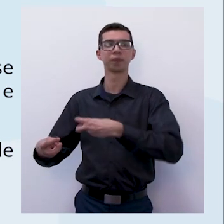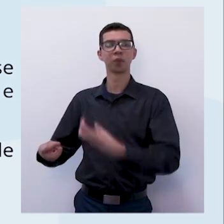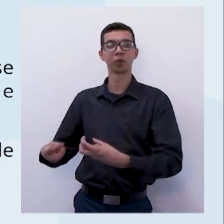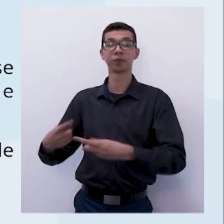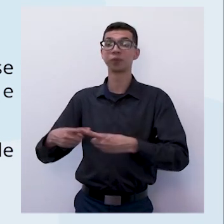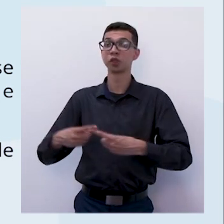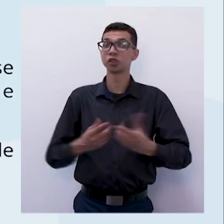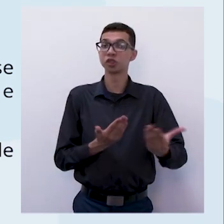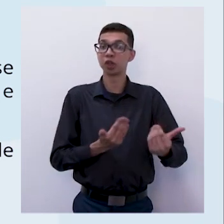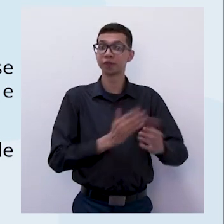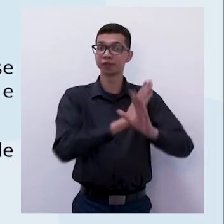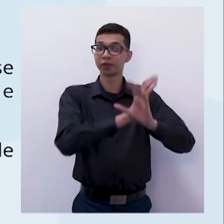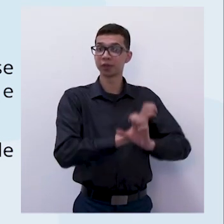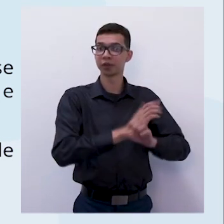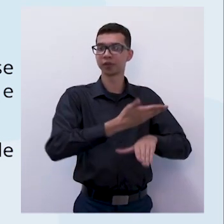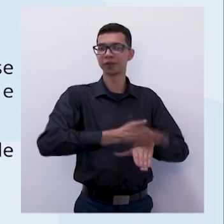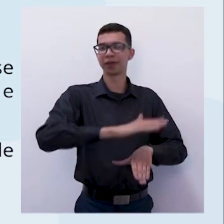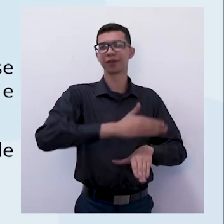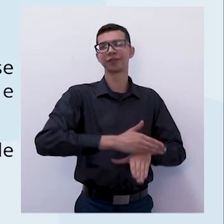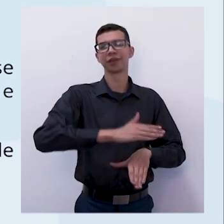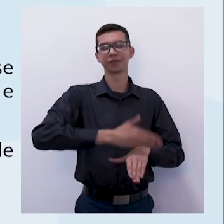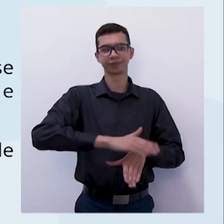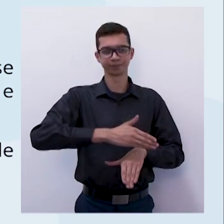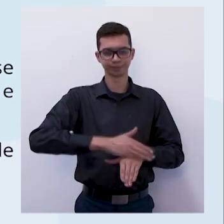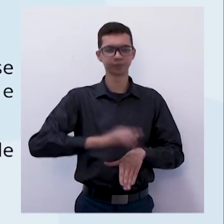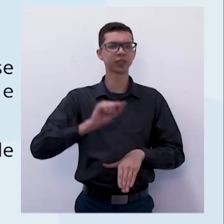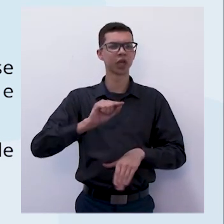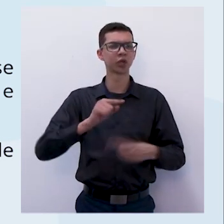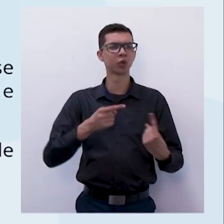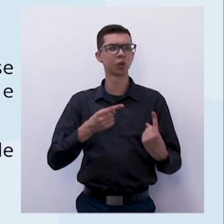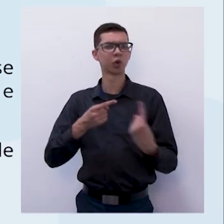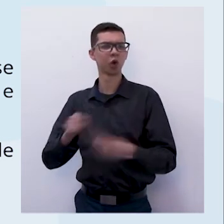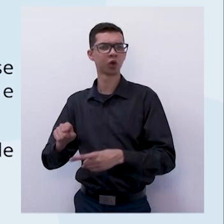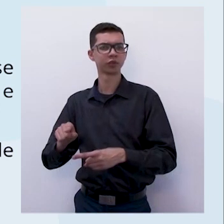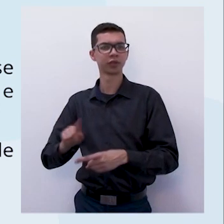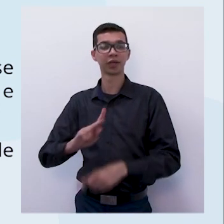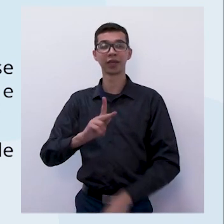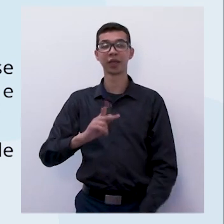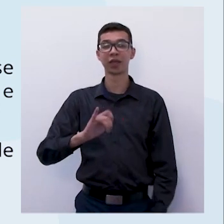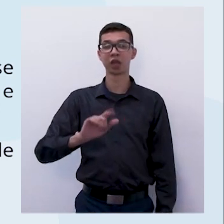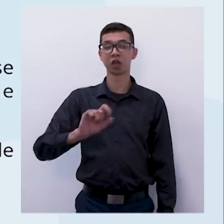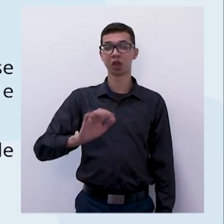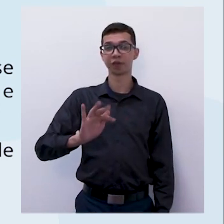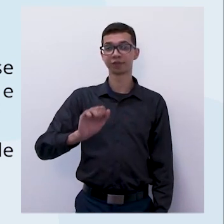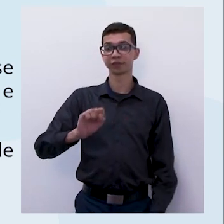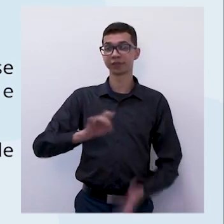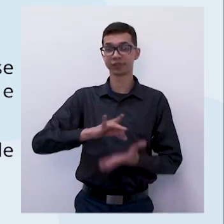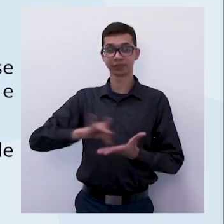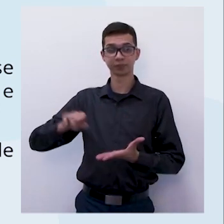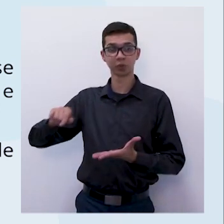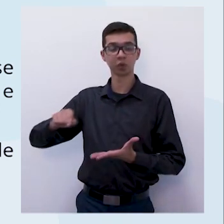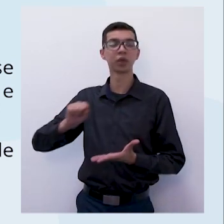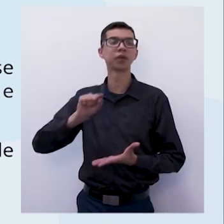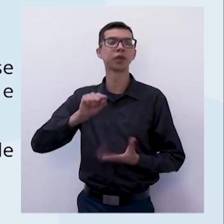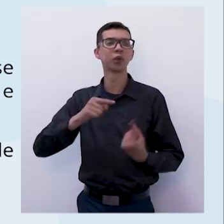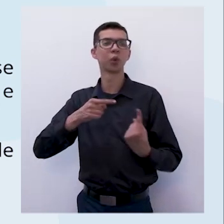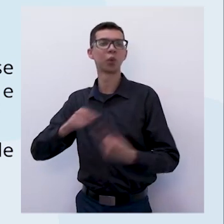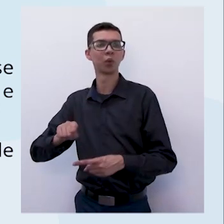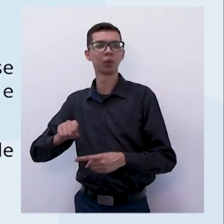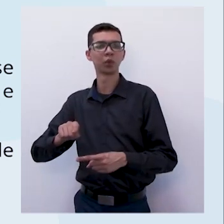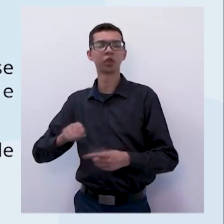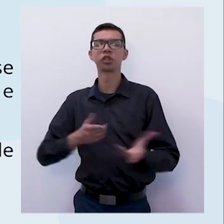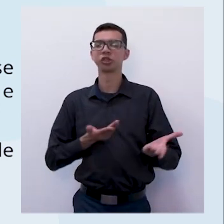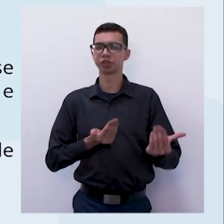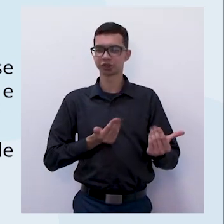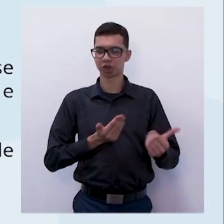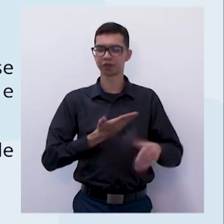jovens espartanos, ou seja, quem ia atacar esses supostos ilotas inimigos aí eram os jovens lá